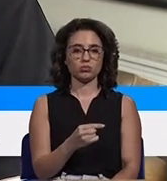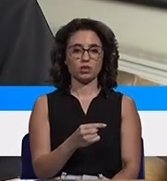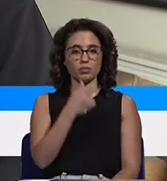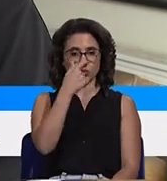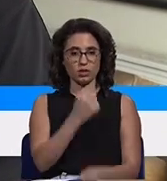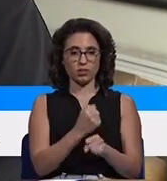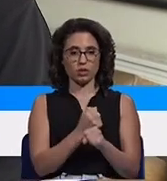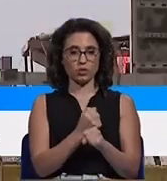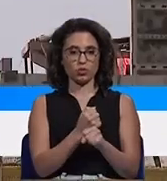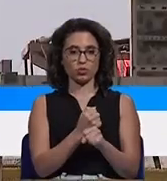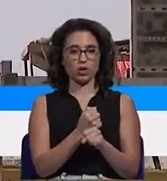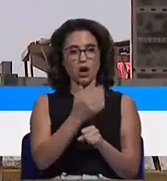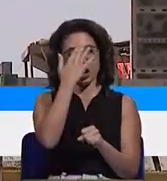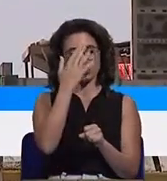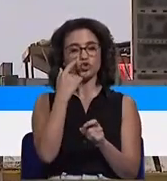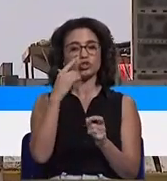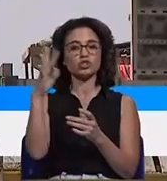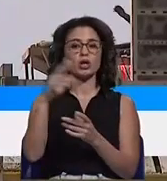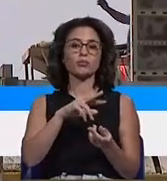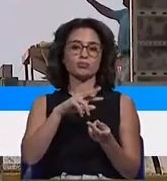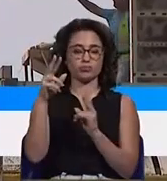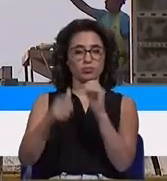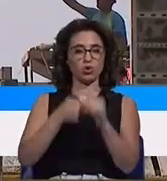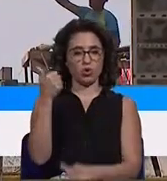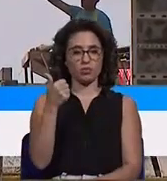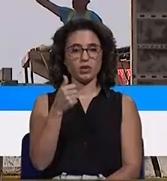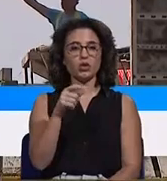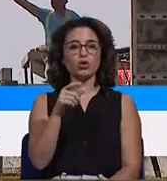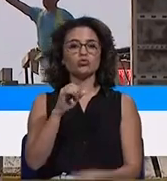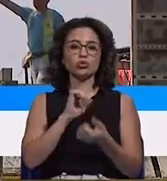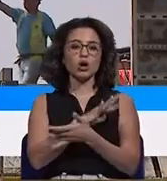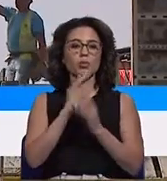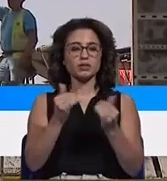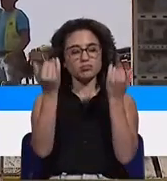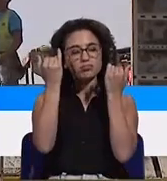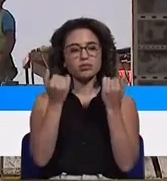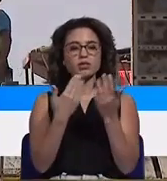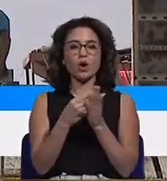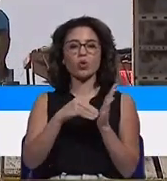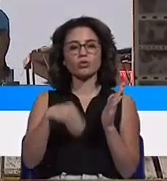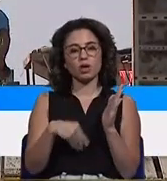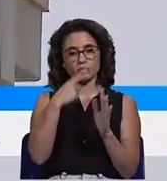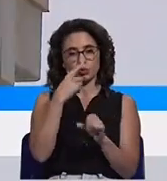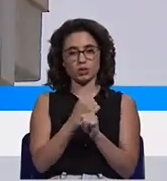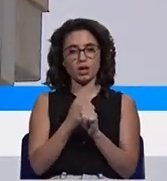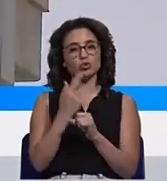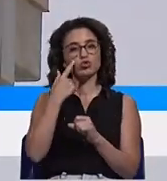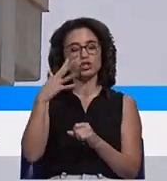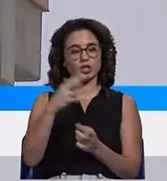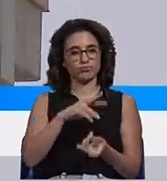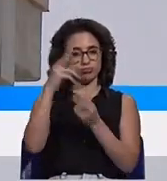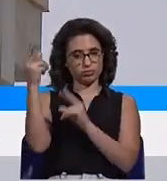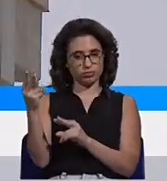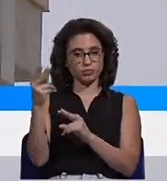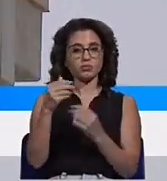para o estrangeiro é muito melhor. E nos jornais começam a surgir anúncios para a contratação de mão de obra no estrangeiro. O Sindicato da